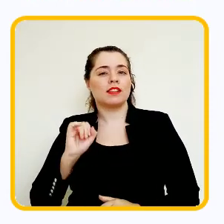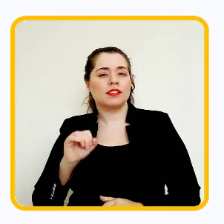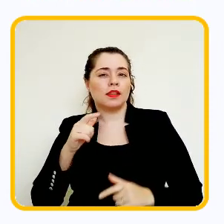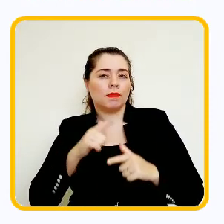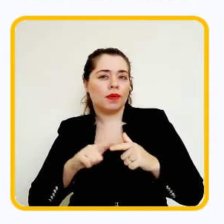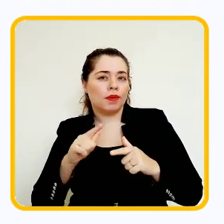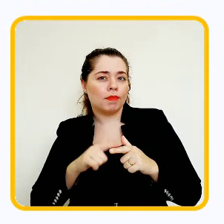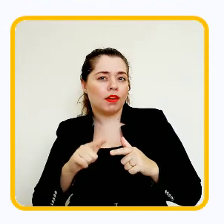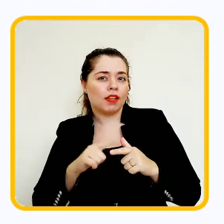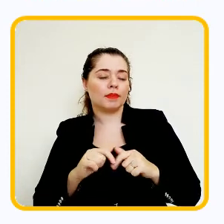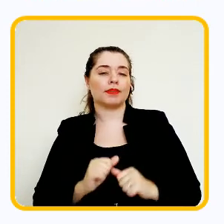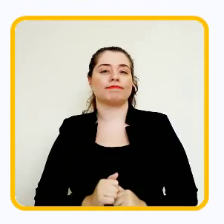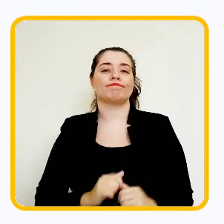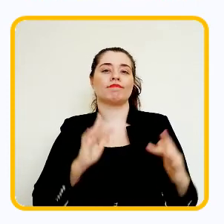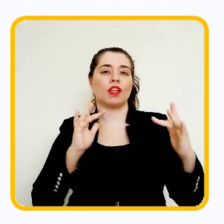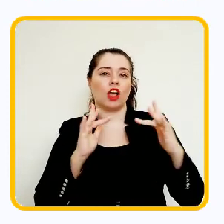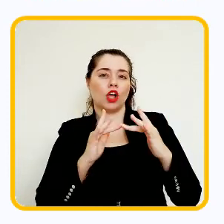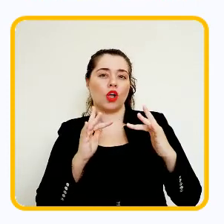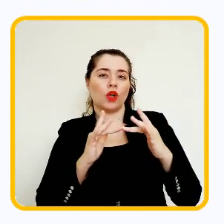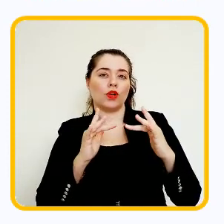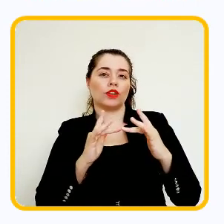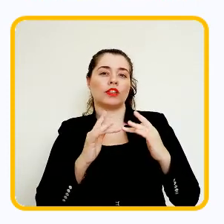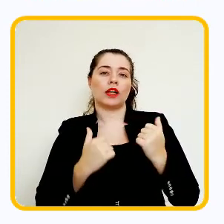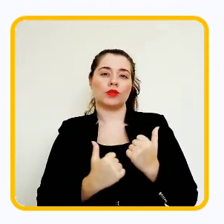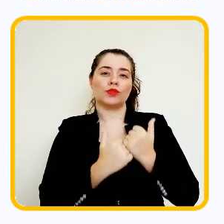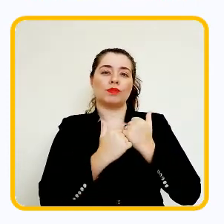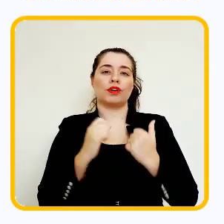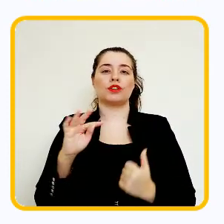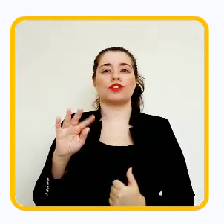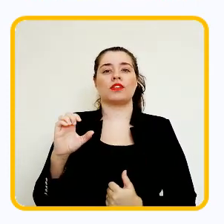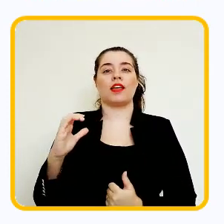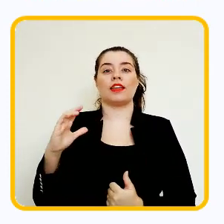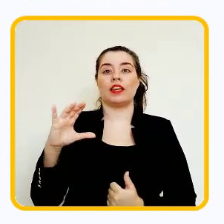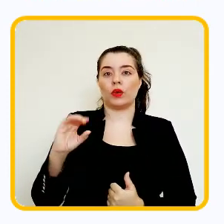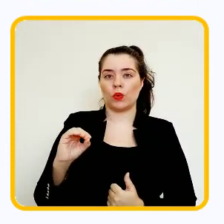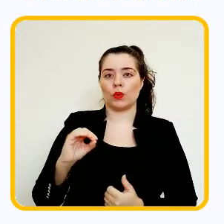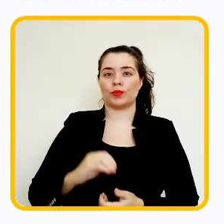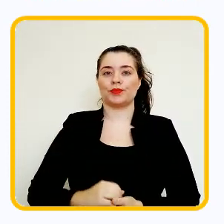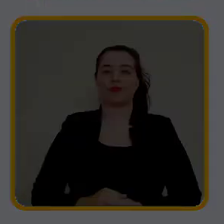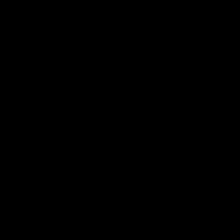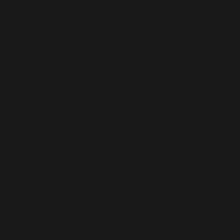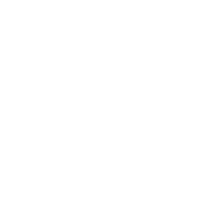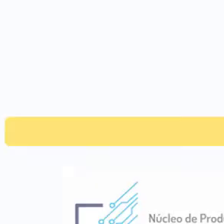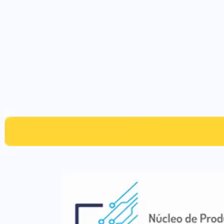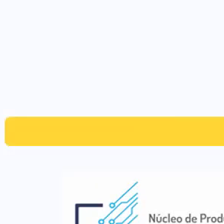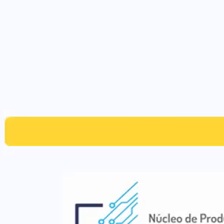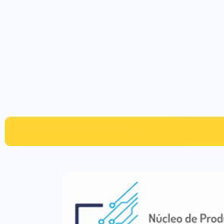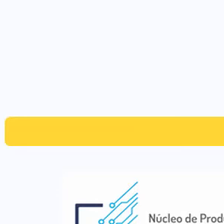caixa. Caso você tenha algum problema, entre em contato com o suporte técnico.